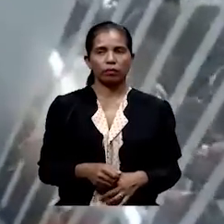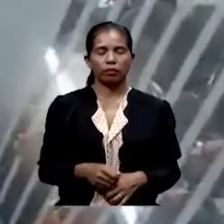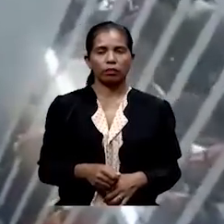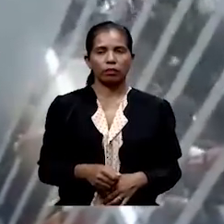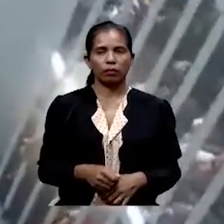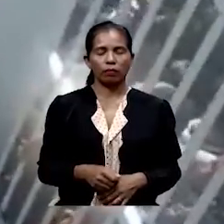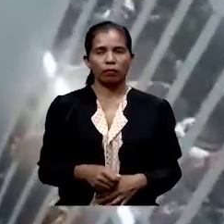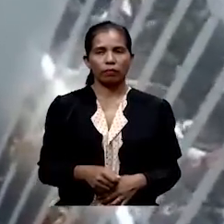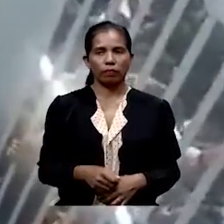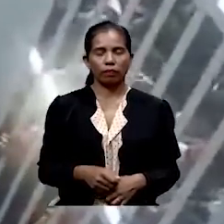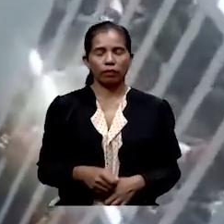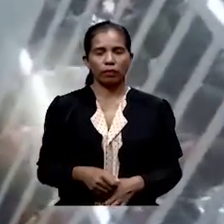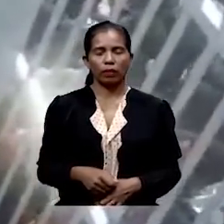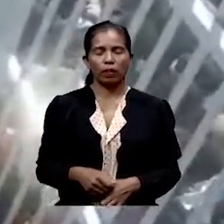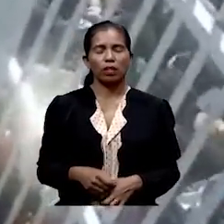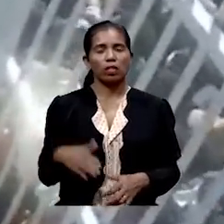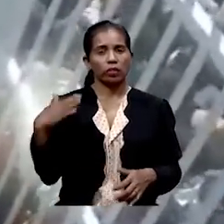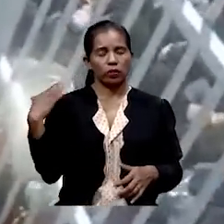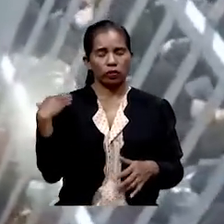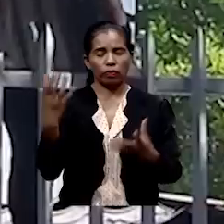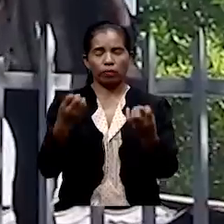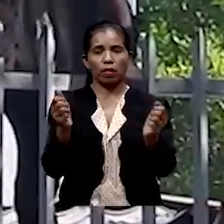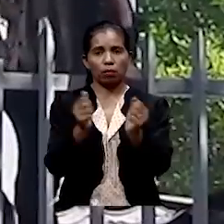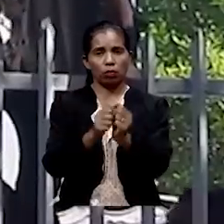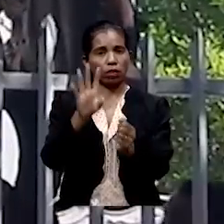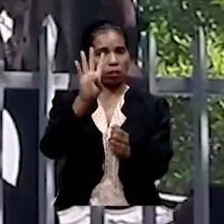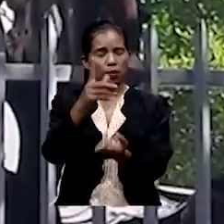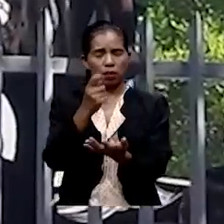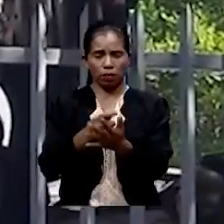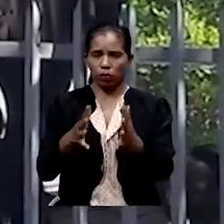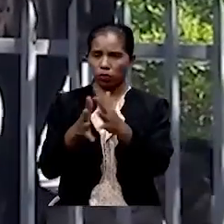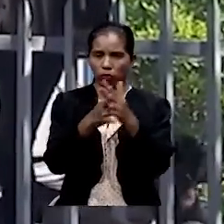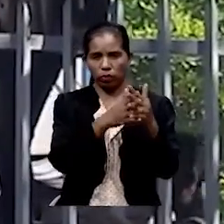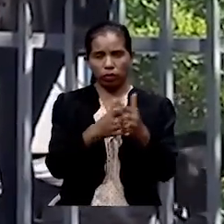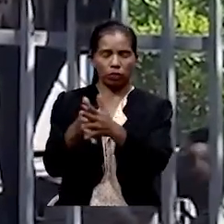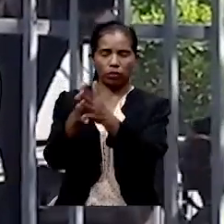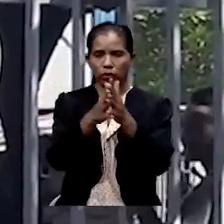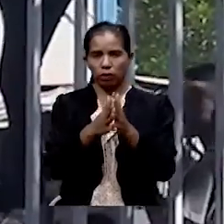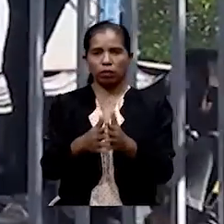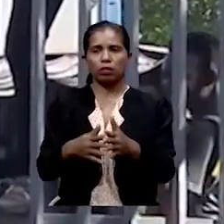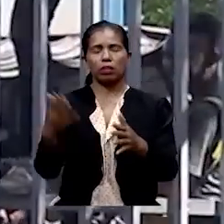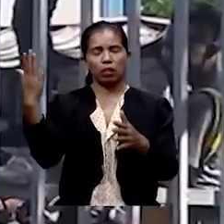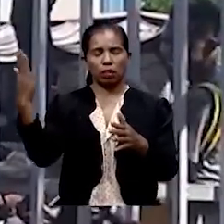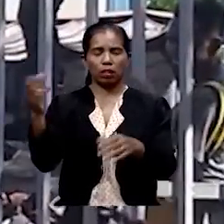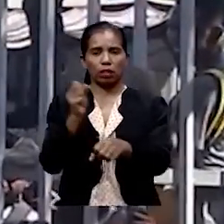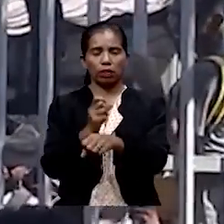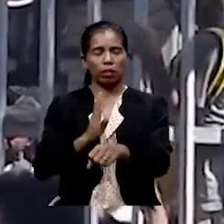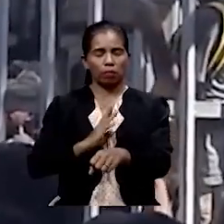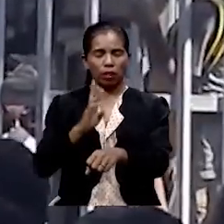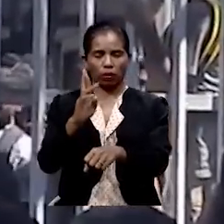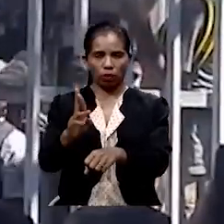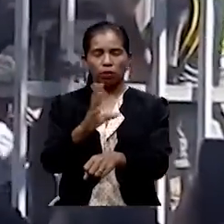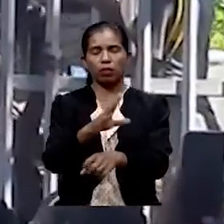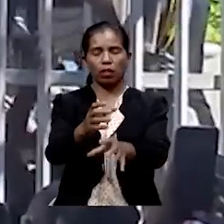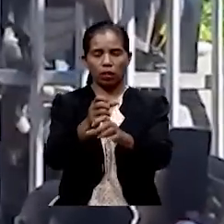Foi em dedaune jovem quase reunhat dudu malu, no sena malu e a centro formação becora, o de hadau